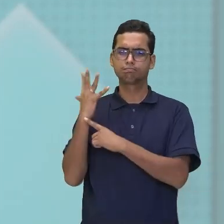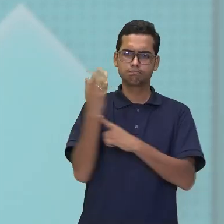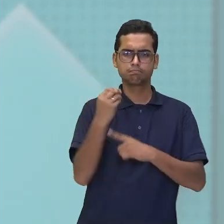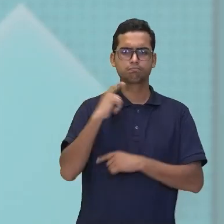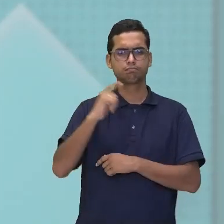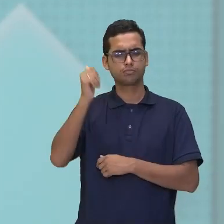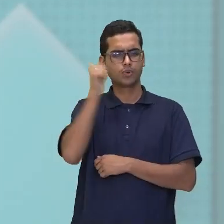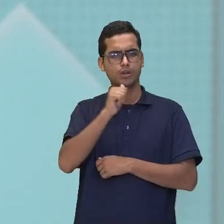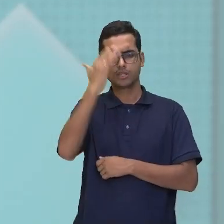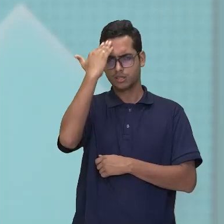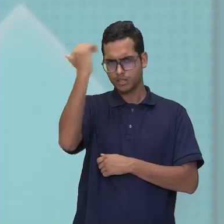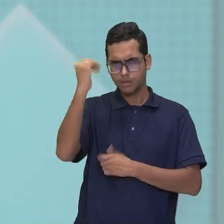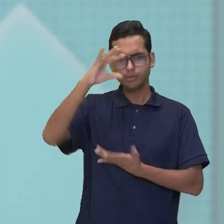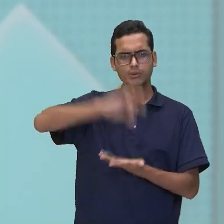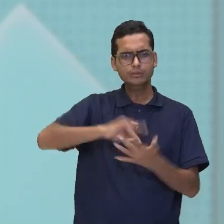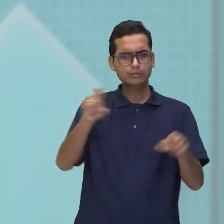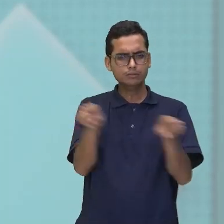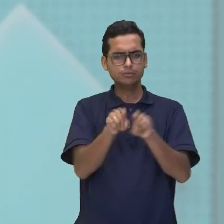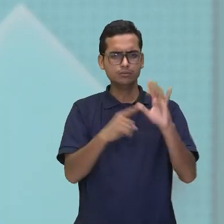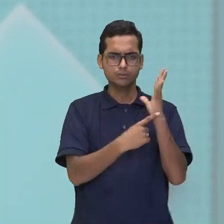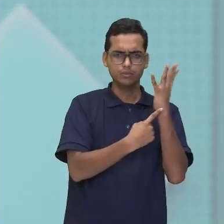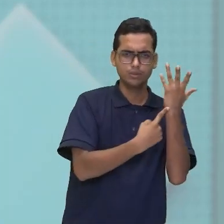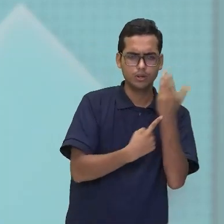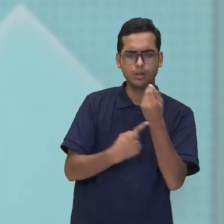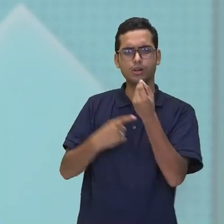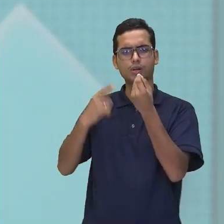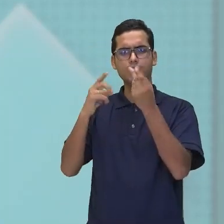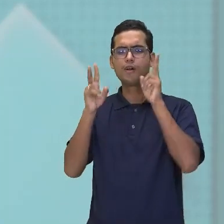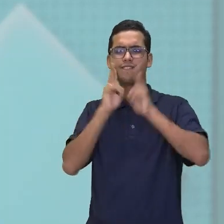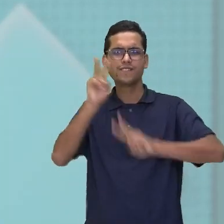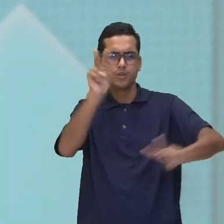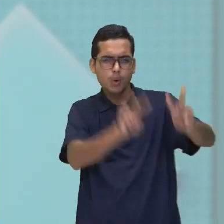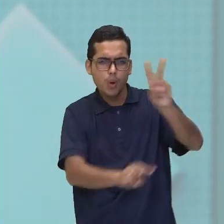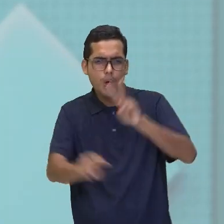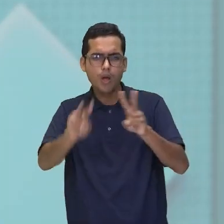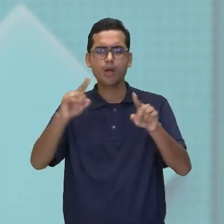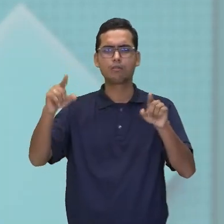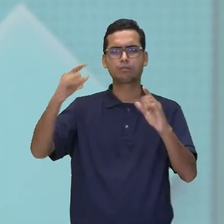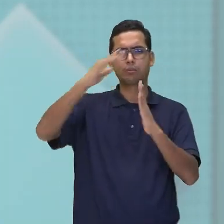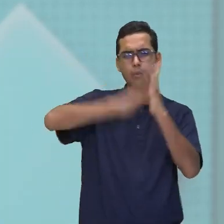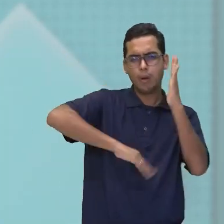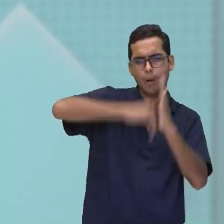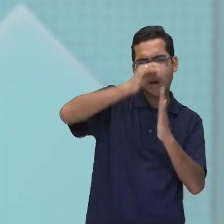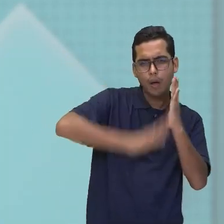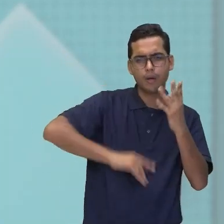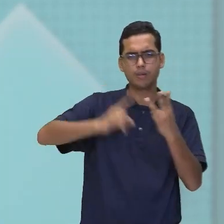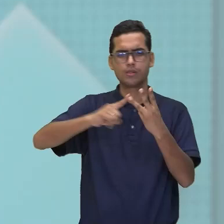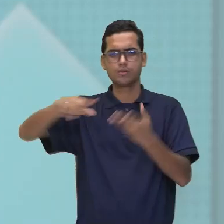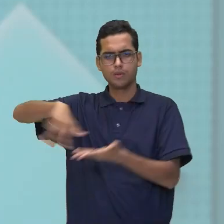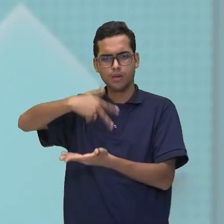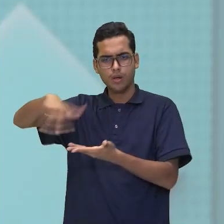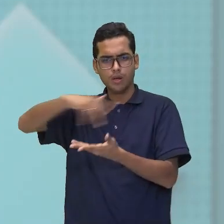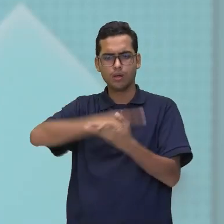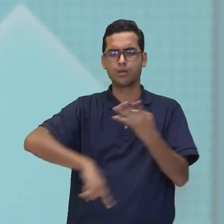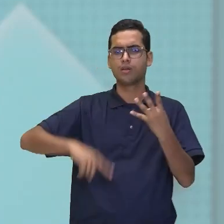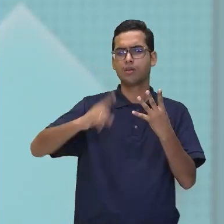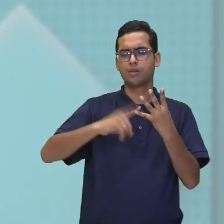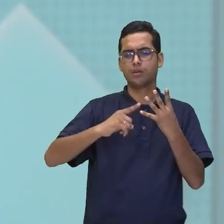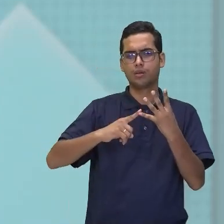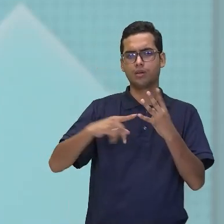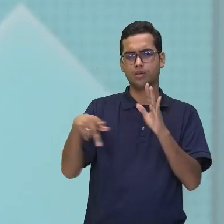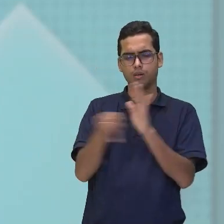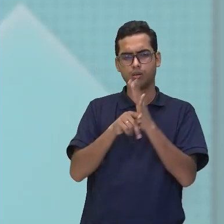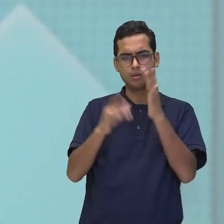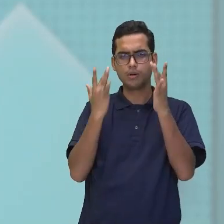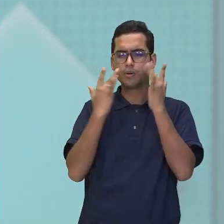inova todas as artes, tanto as artes plásticas, a música, a dança, e também tem a instalação, a performance e